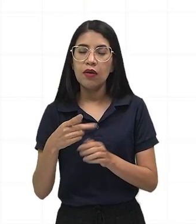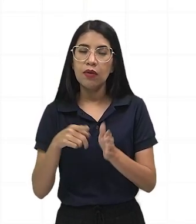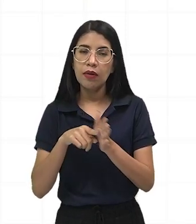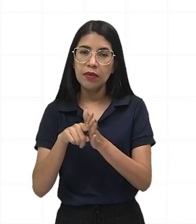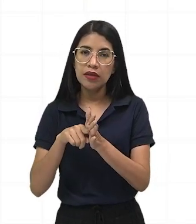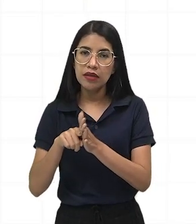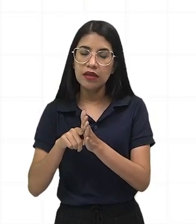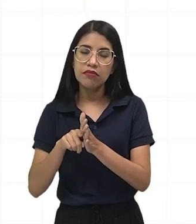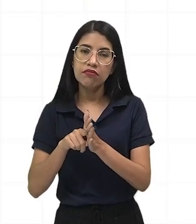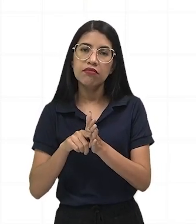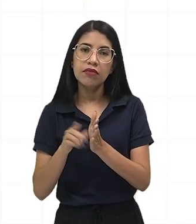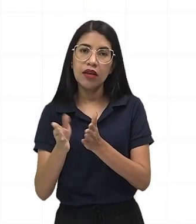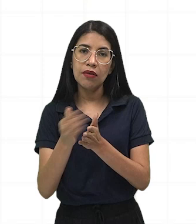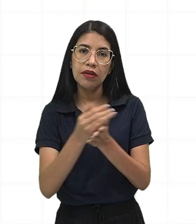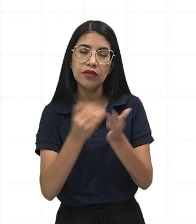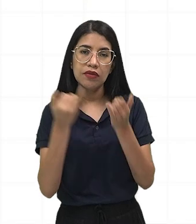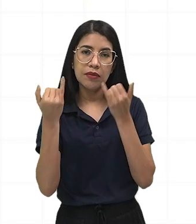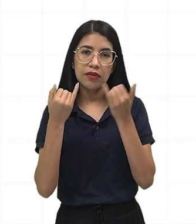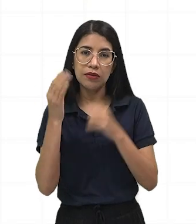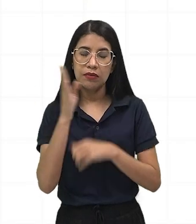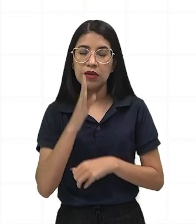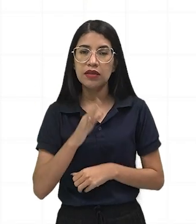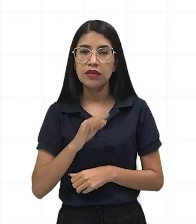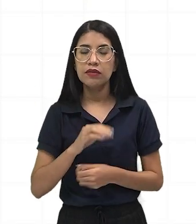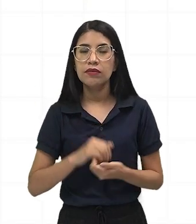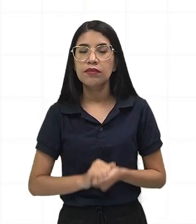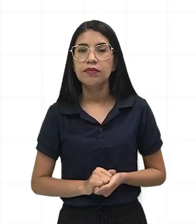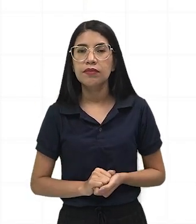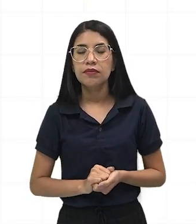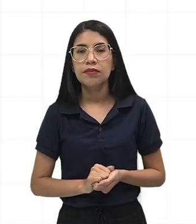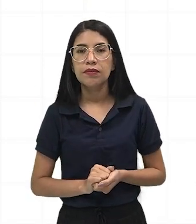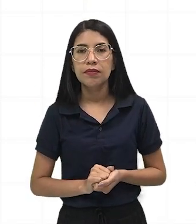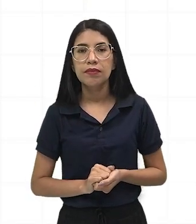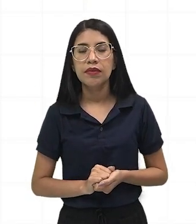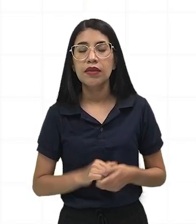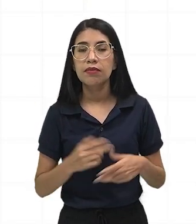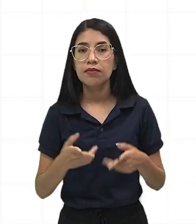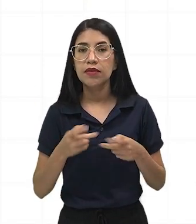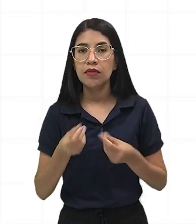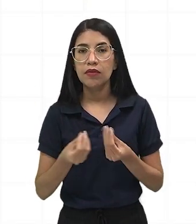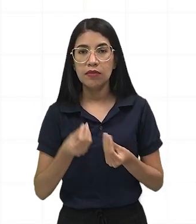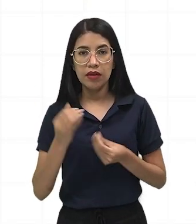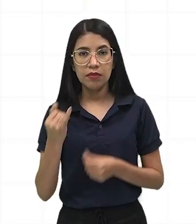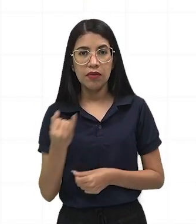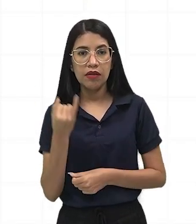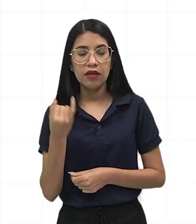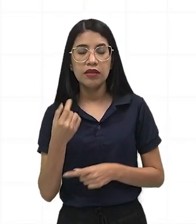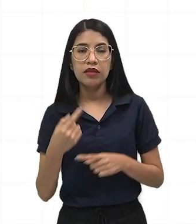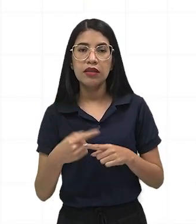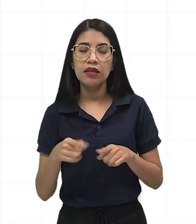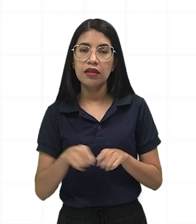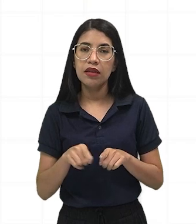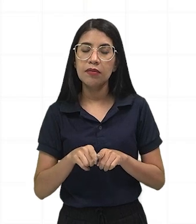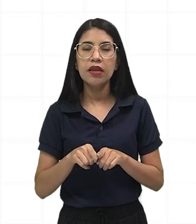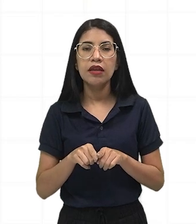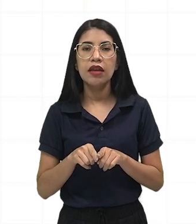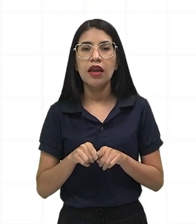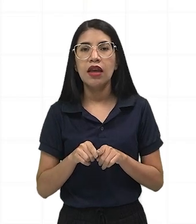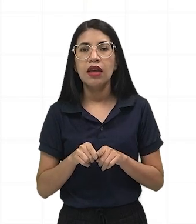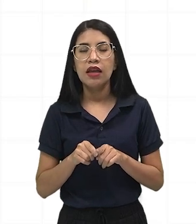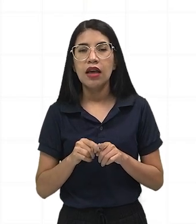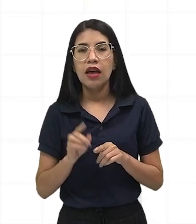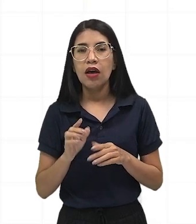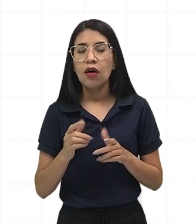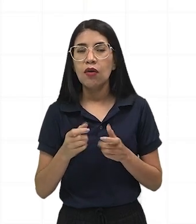o próximo censo. E vejam como é importante, porque aí aqui já temos uma previsão também do